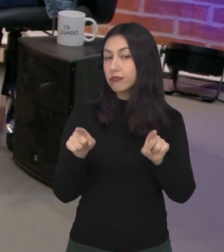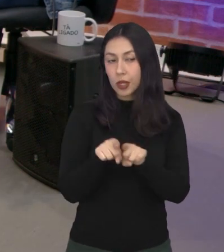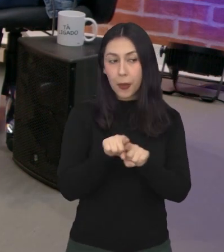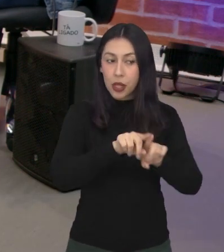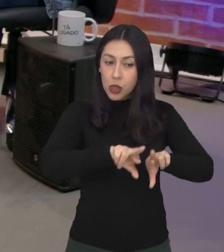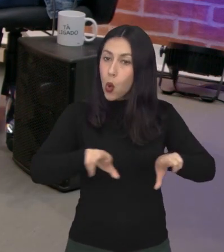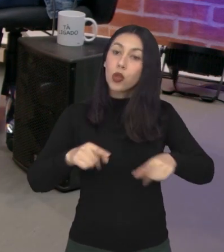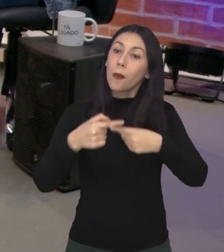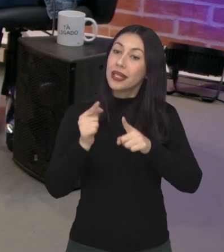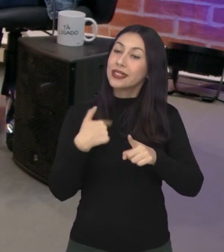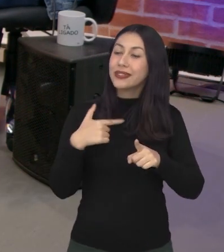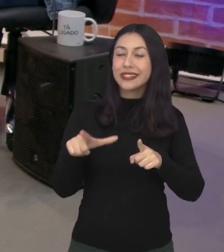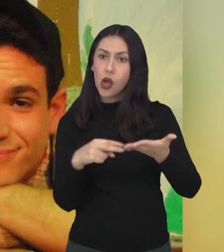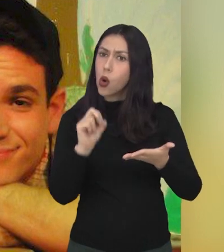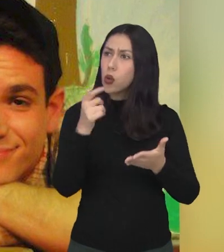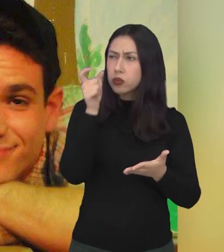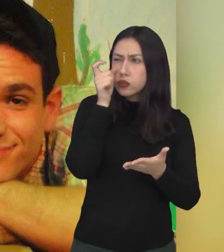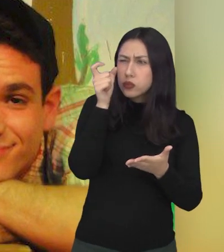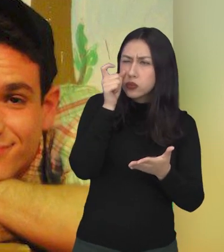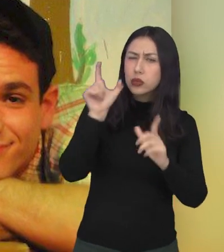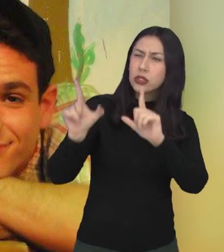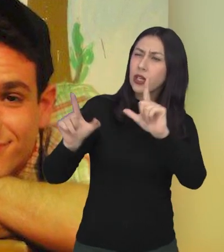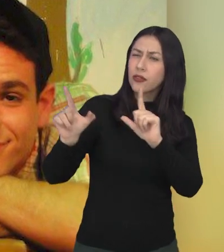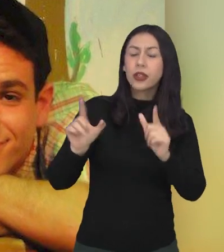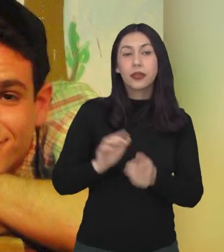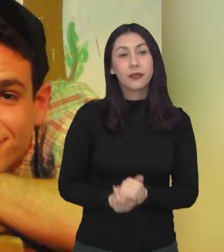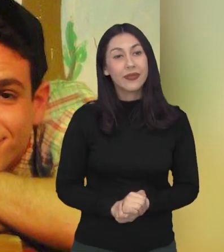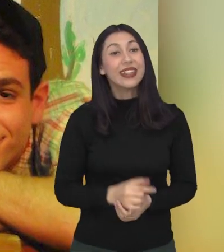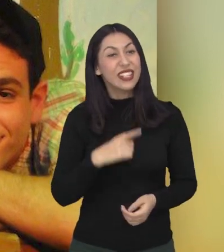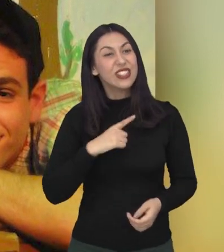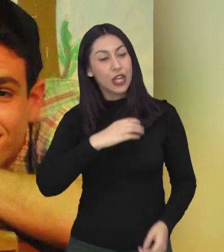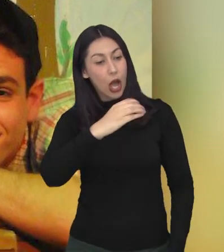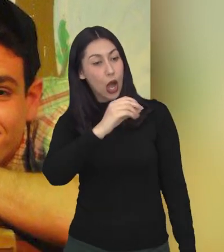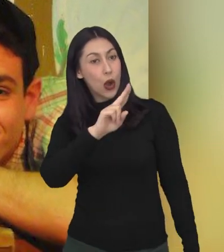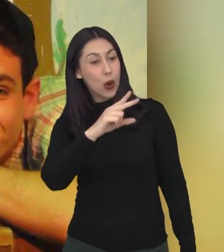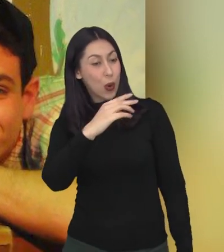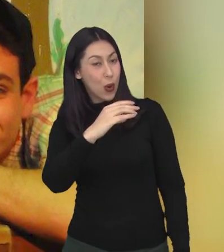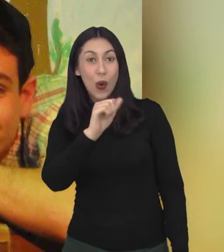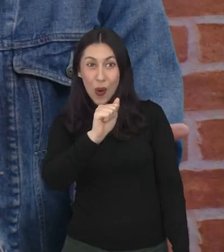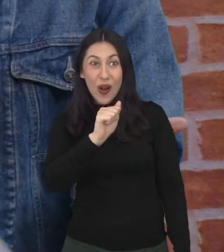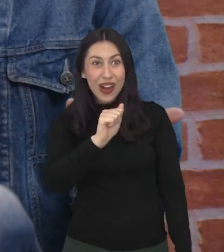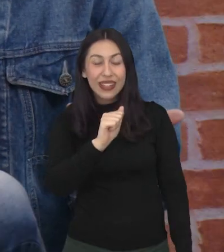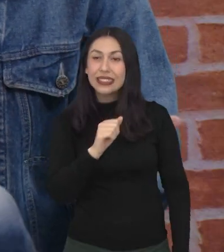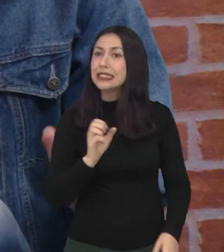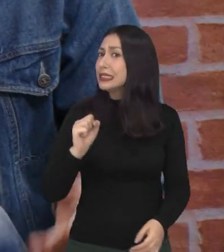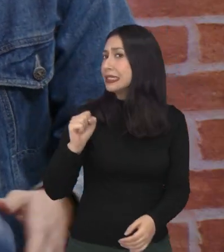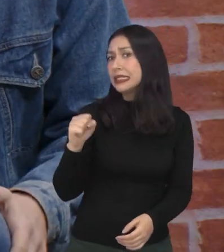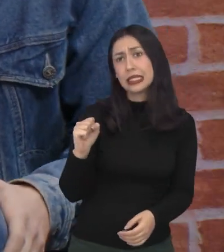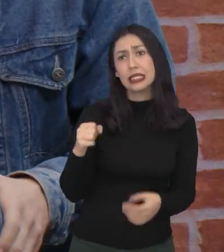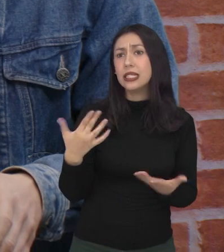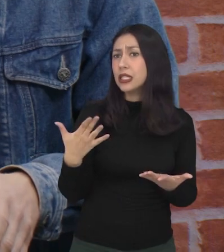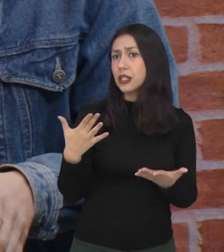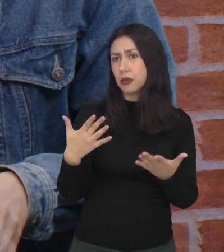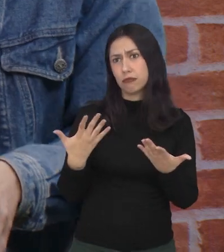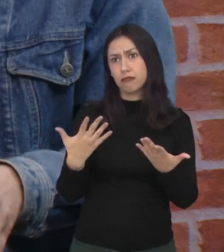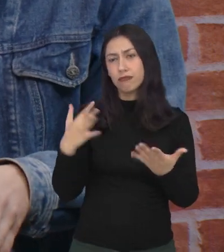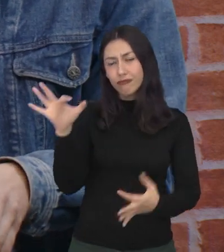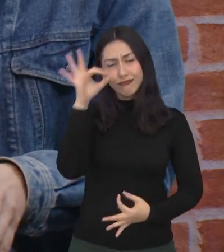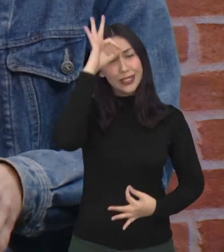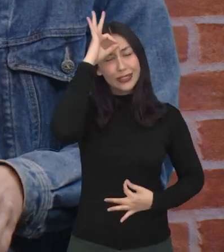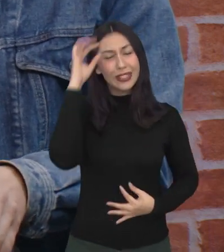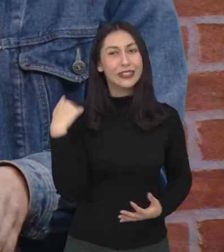sítio do Pica-Pau Amarelo. E como é que foi essa experiência pra você? Era uma história que você já acompanhava e teve a honra de fazer? Cara,